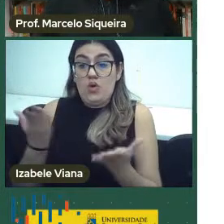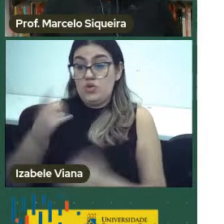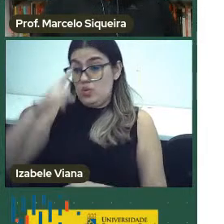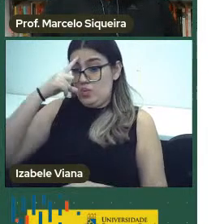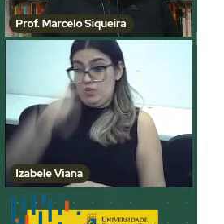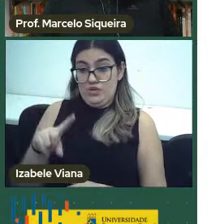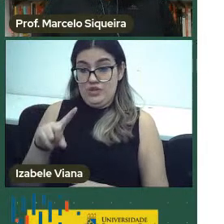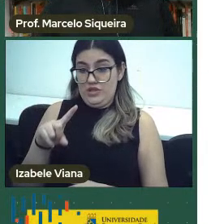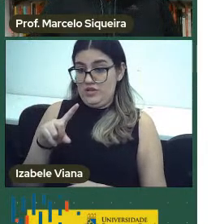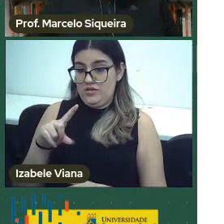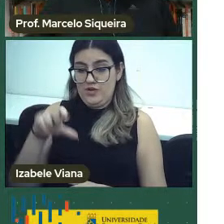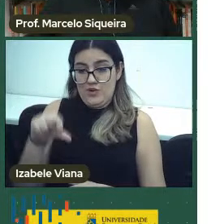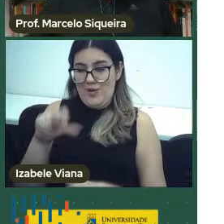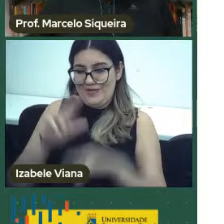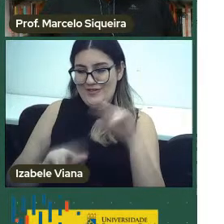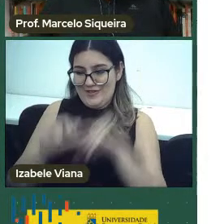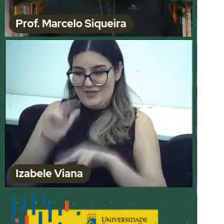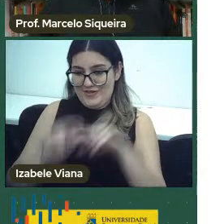ter uma ideia de como